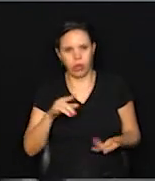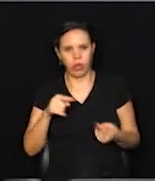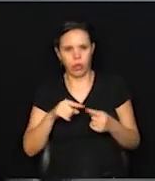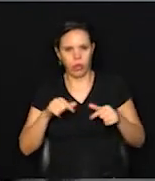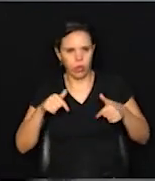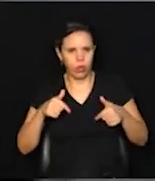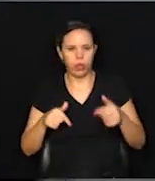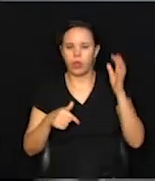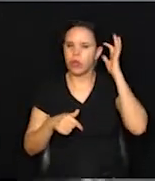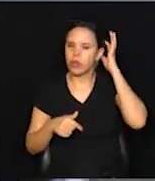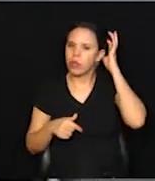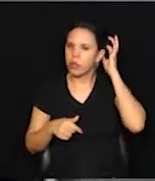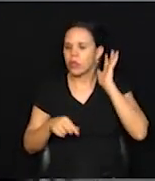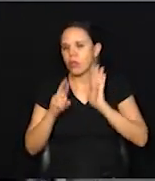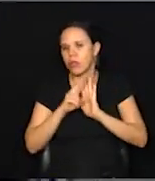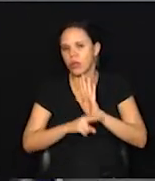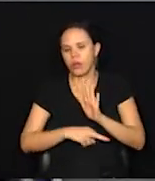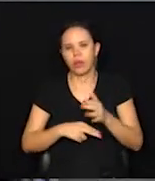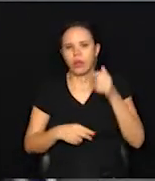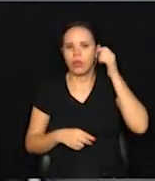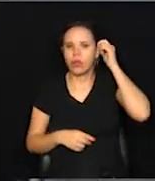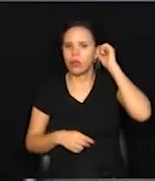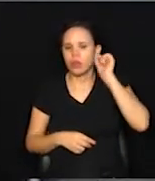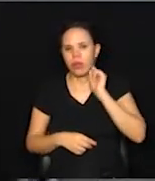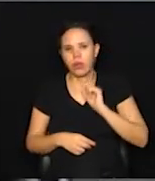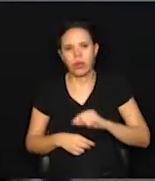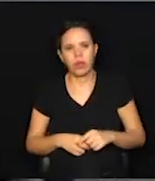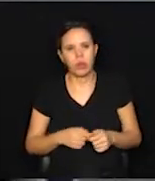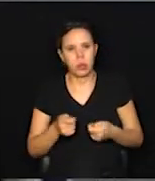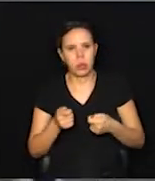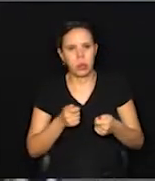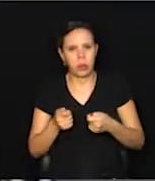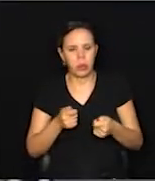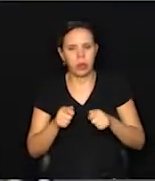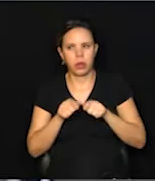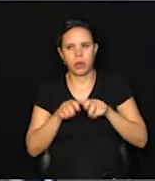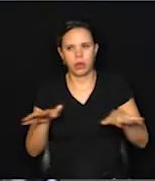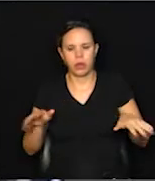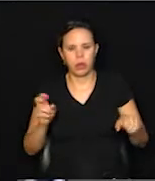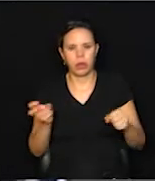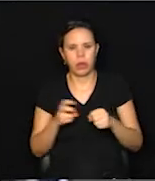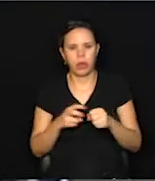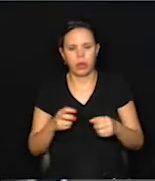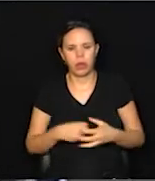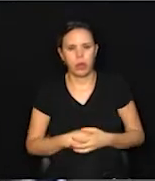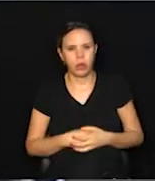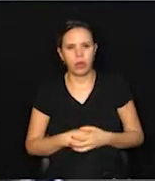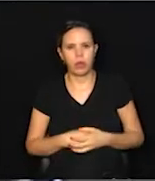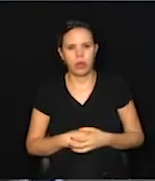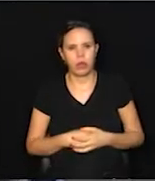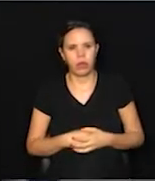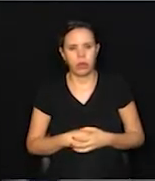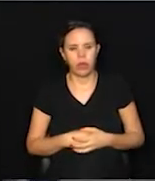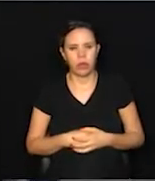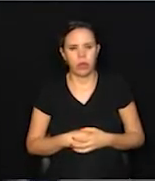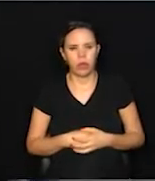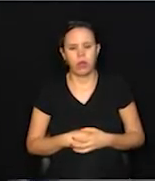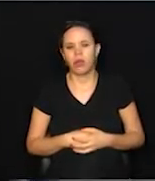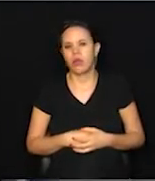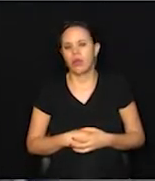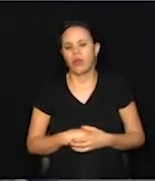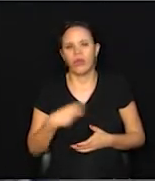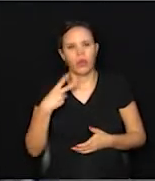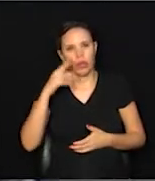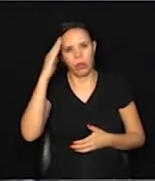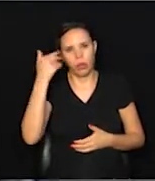tomar medidas contundentes para o controle da disseminação do vírus, né? E aí é isso que o Pedro coloca no